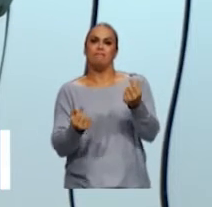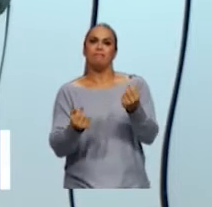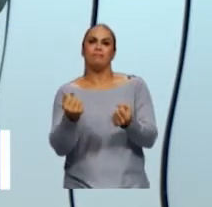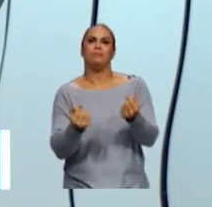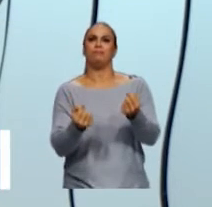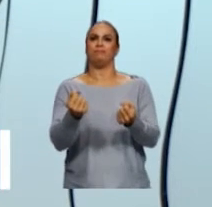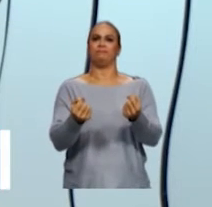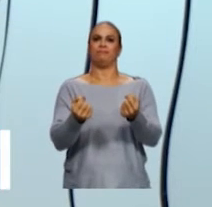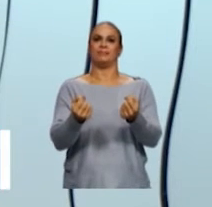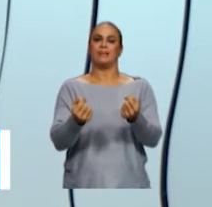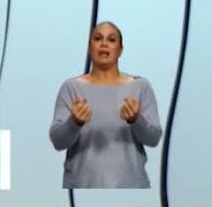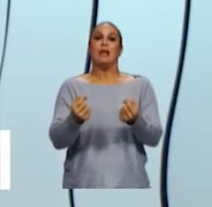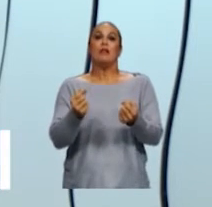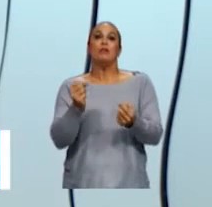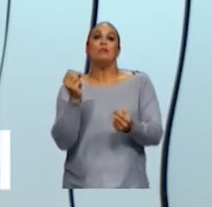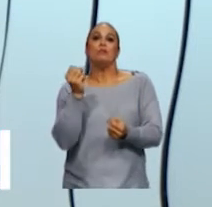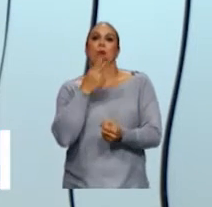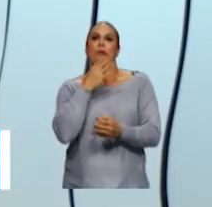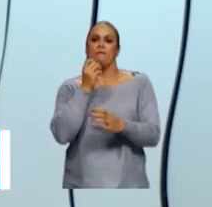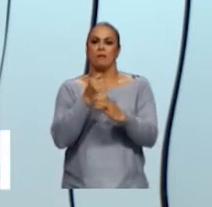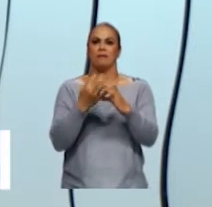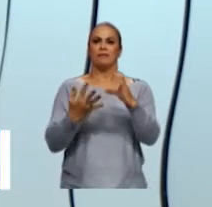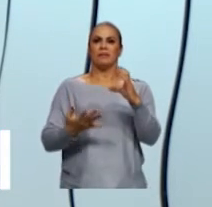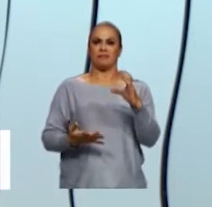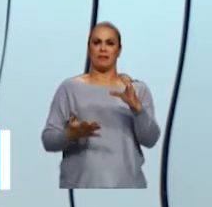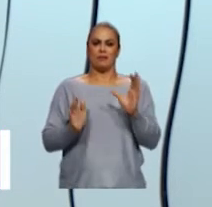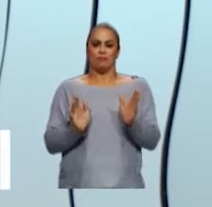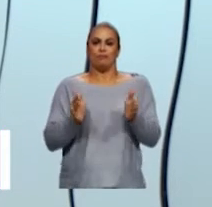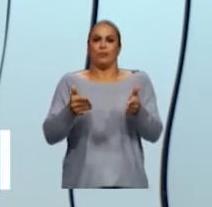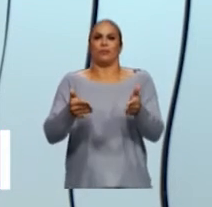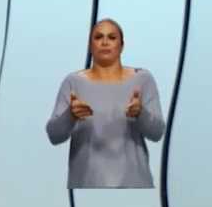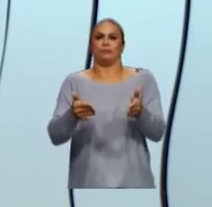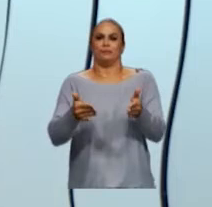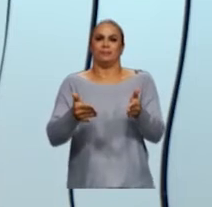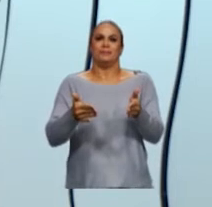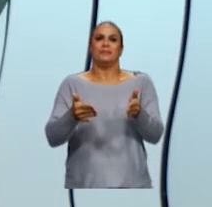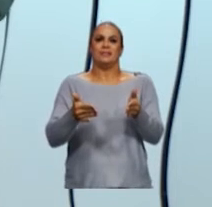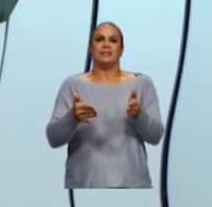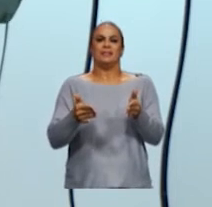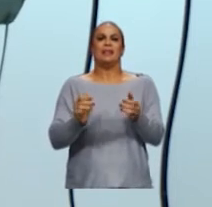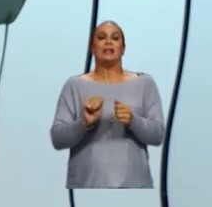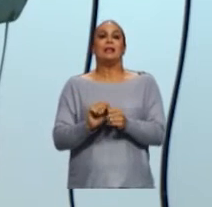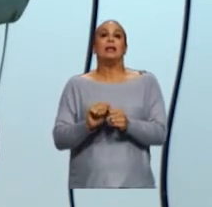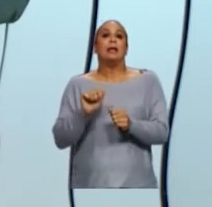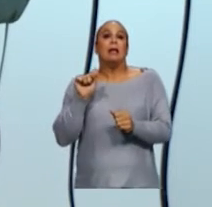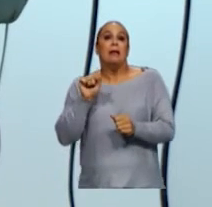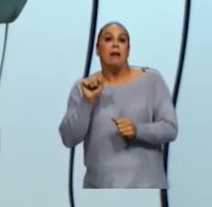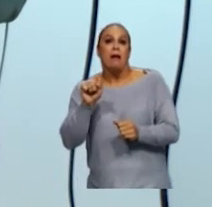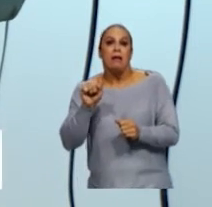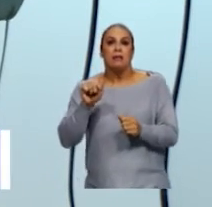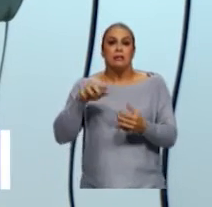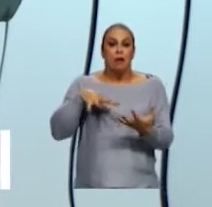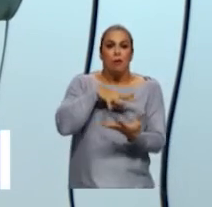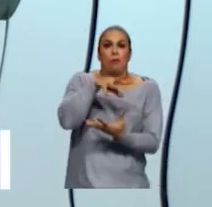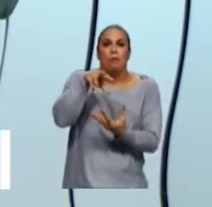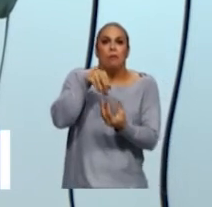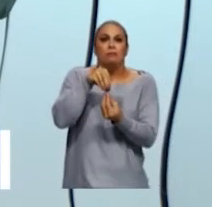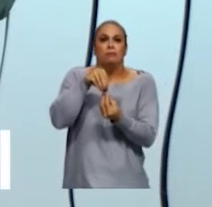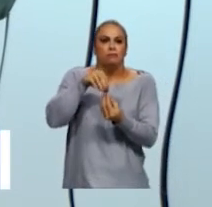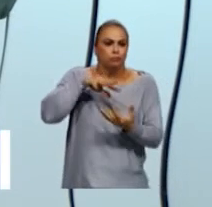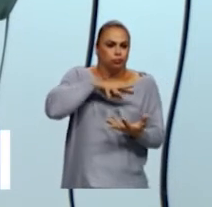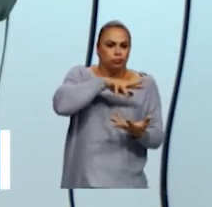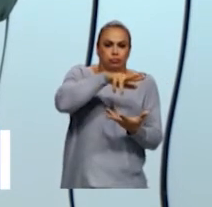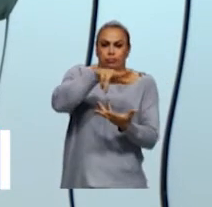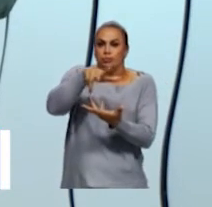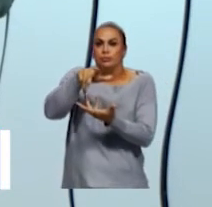nova caracterização, então, pensando o fenômeno da globalização. Essa globalização, ela acaba se ampliando,